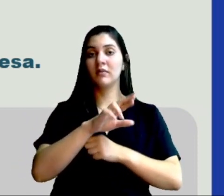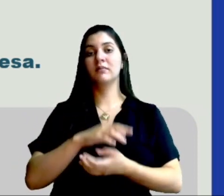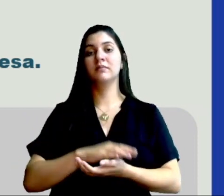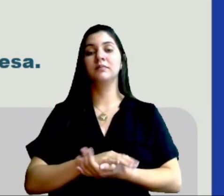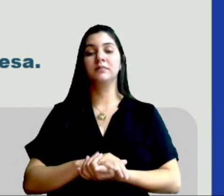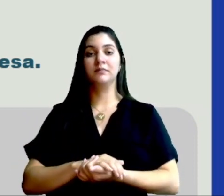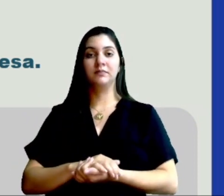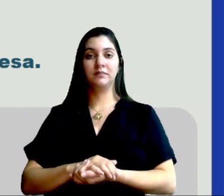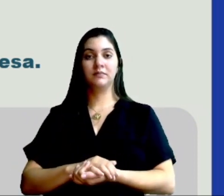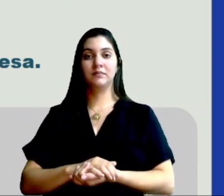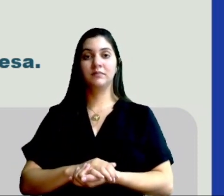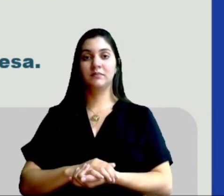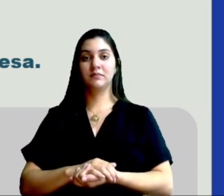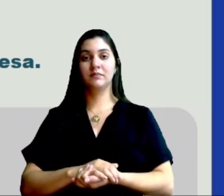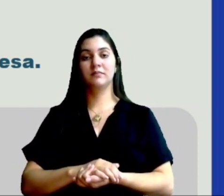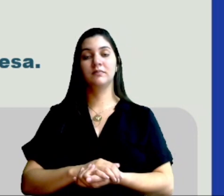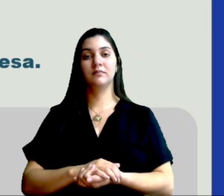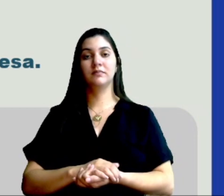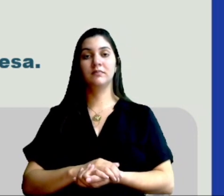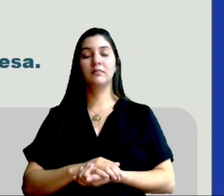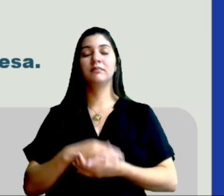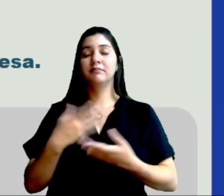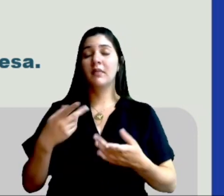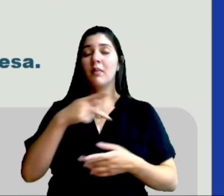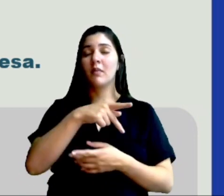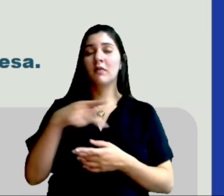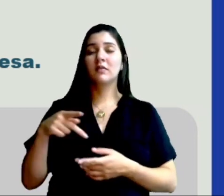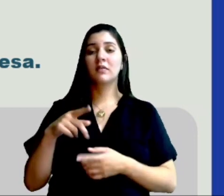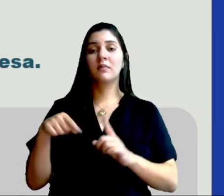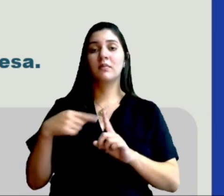Seguramente, la función, aí a gente, professora, mas aí